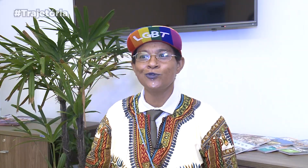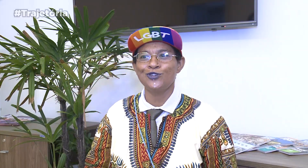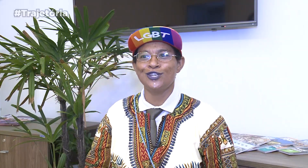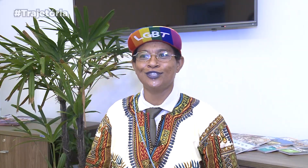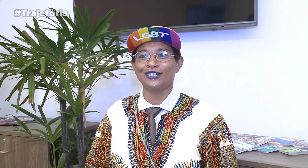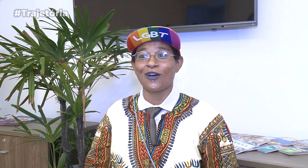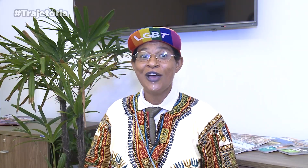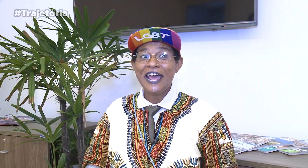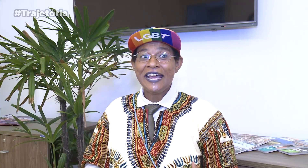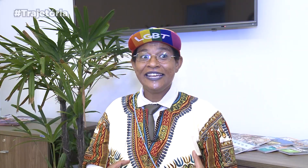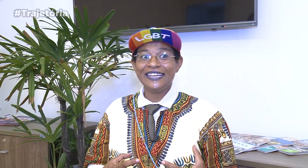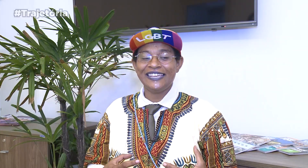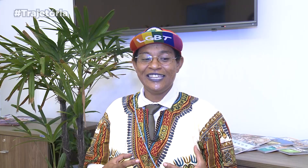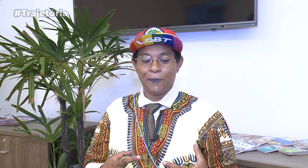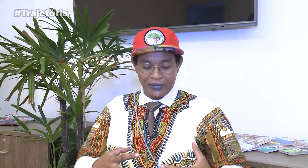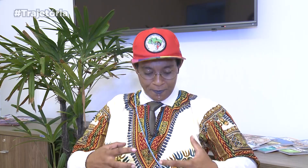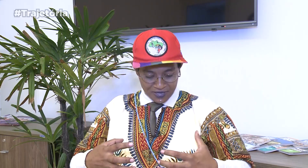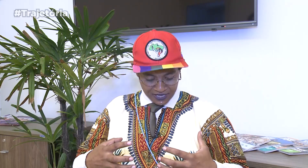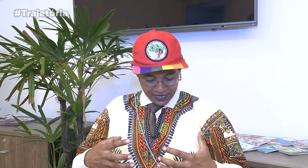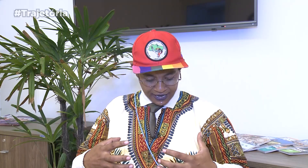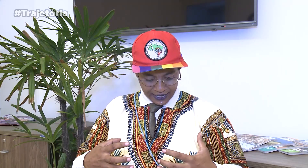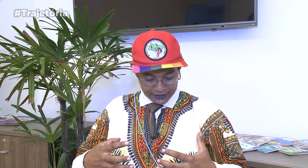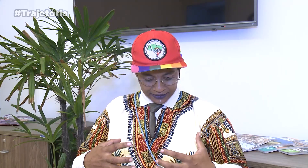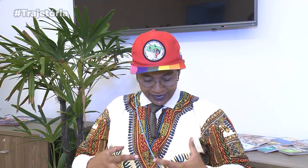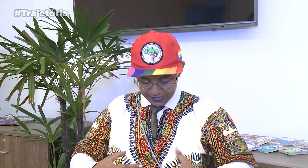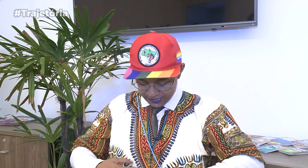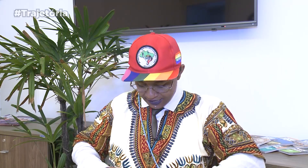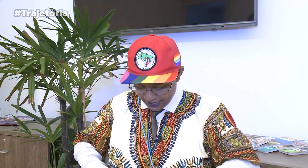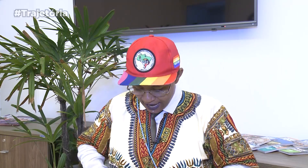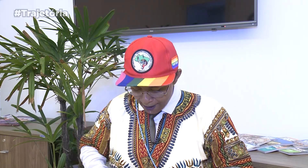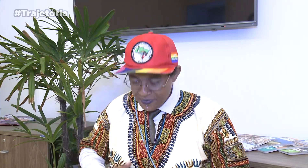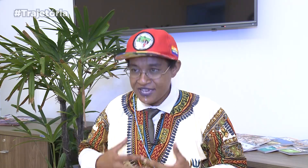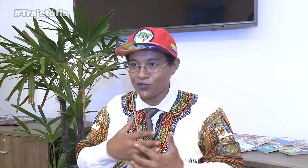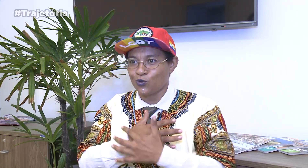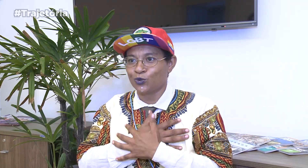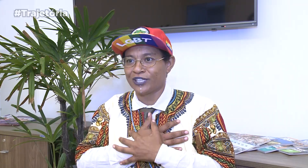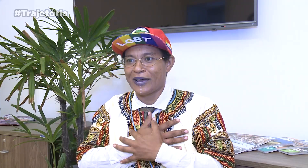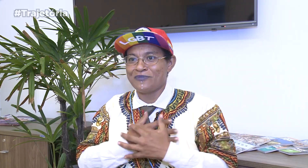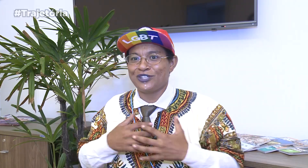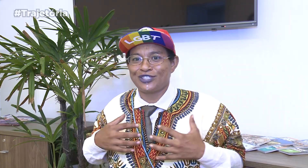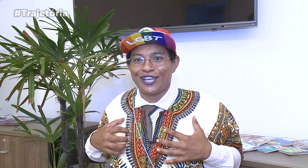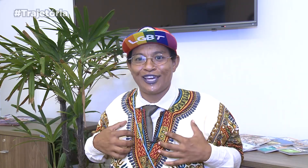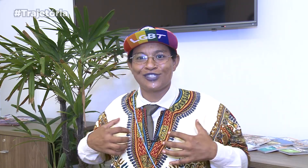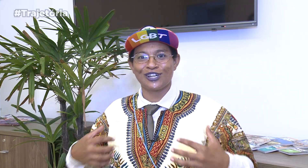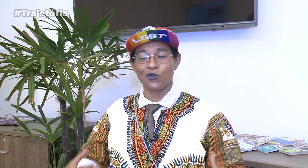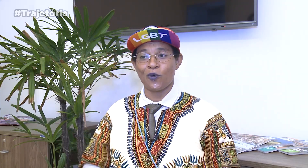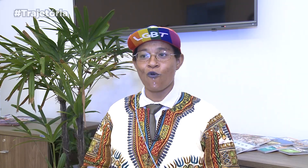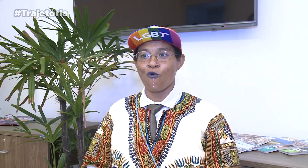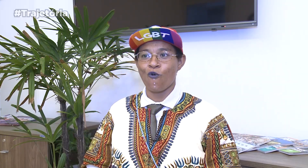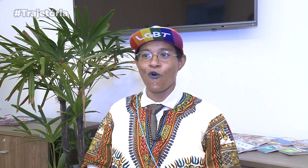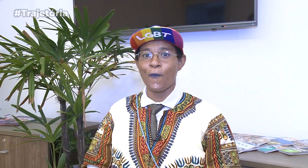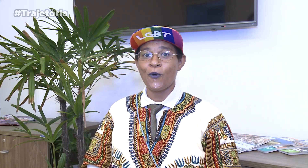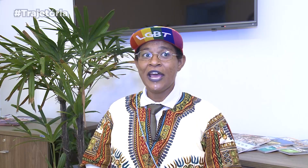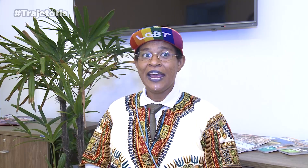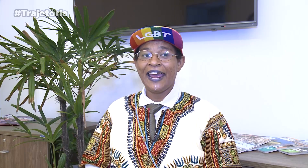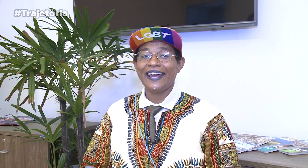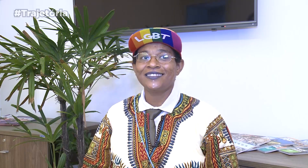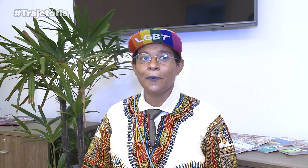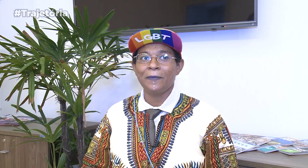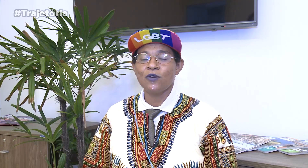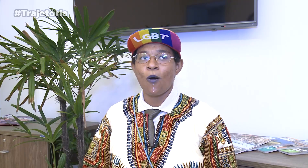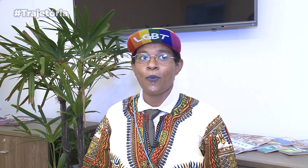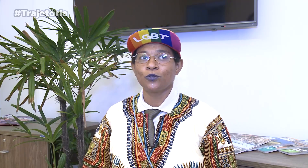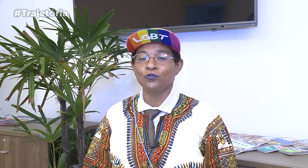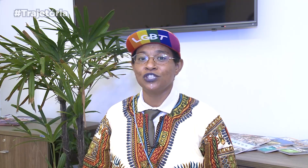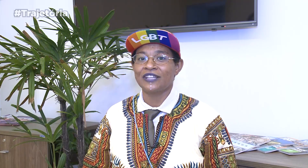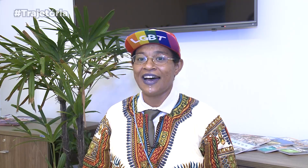que é bonita e tal. E pra mim, trazer a minha luta na minha estética, no meu corpo, é